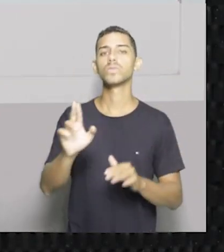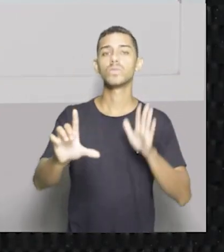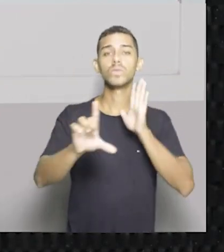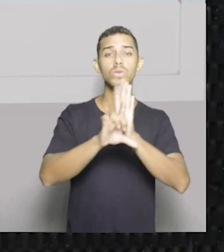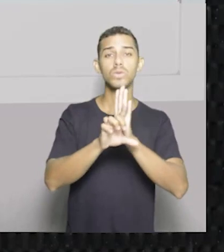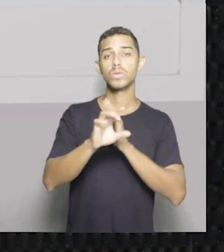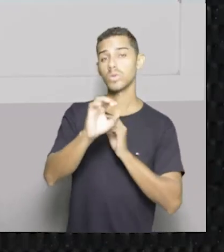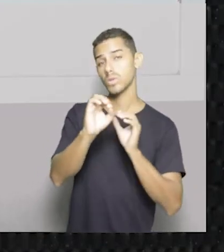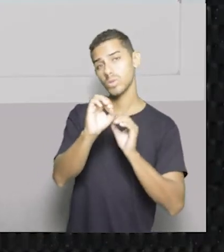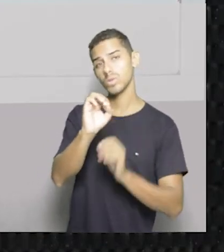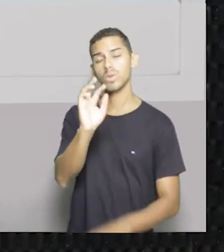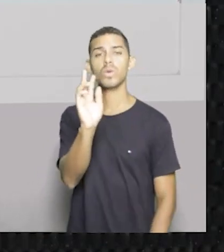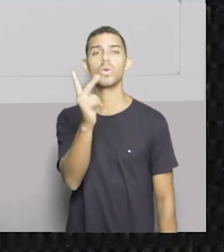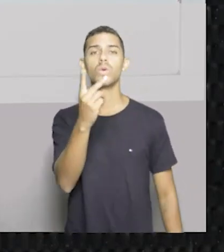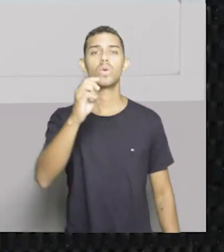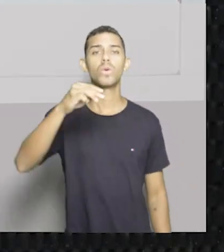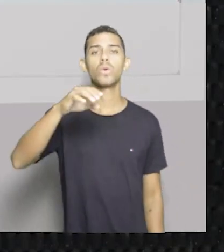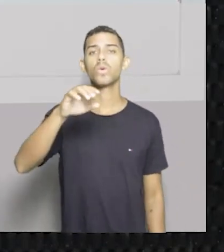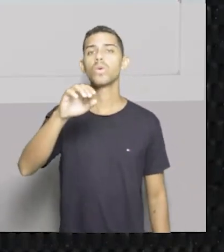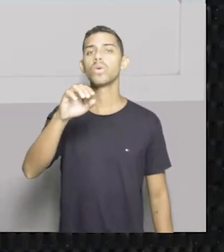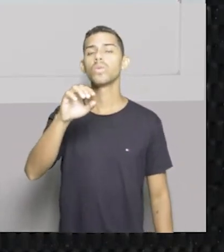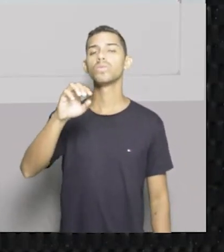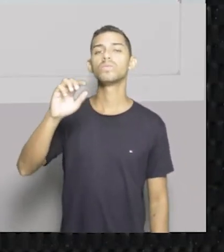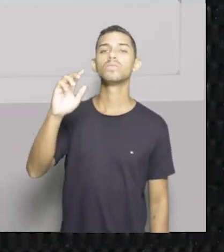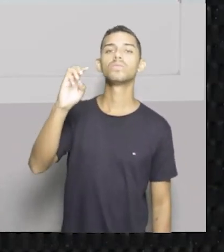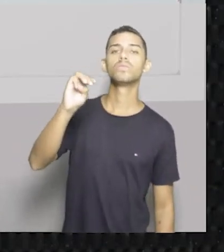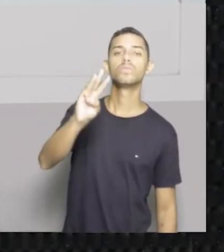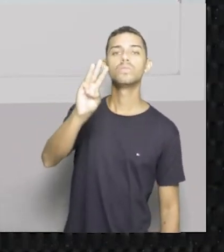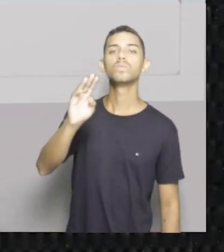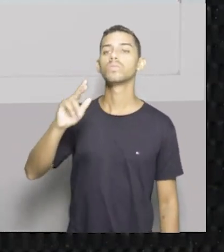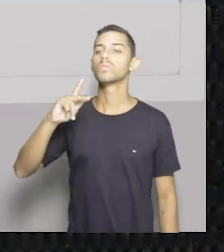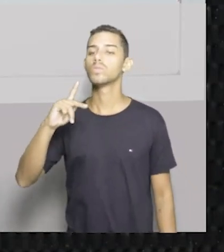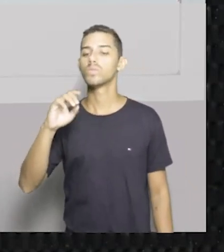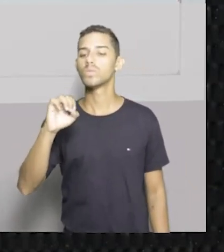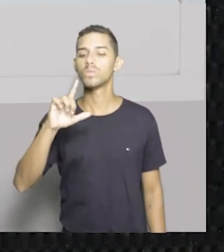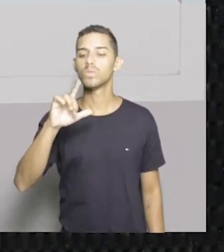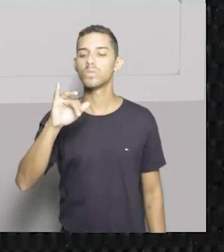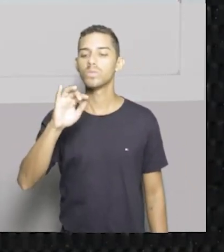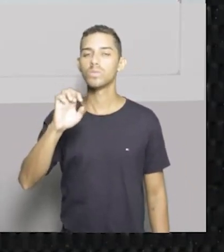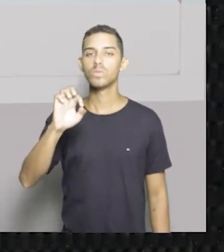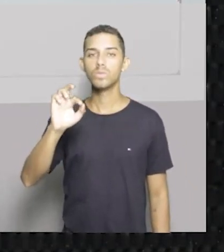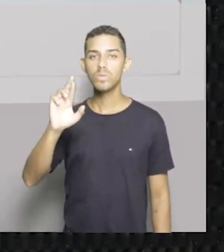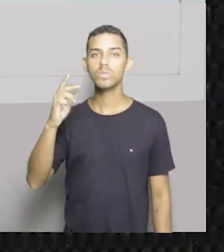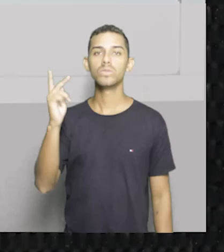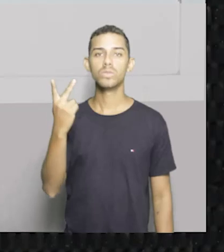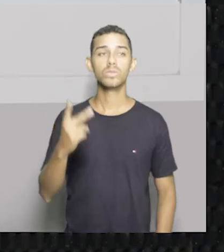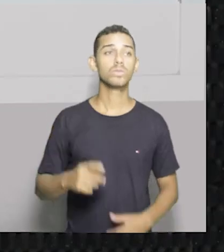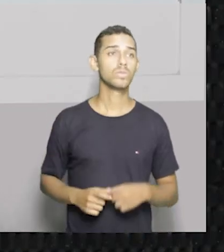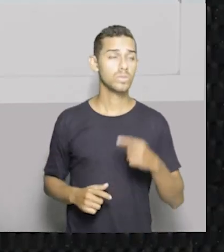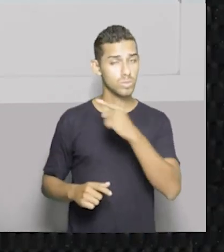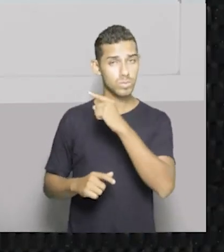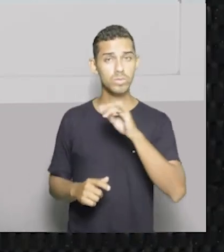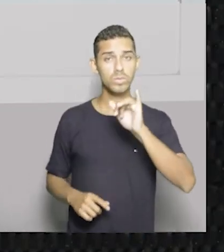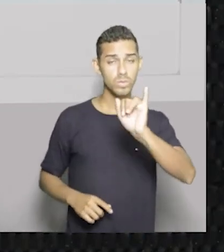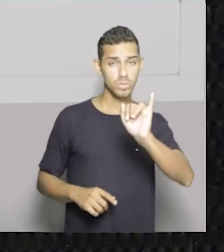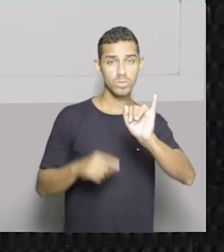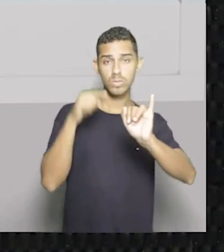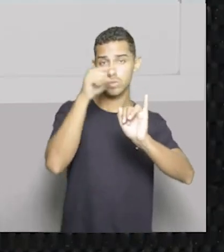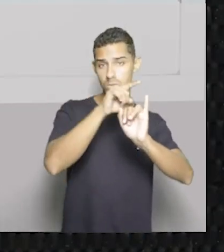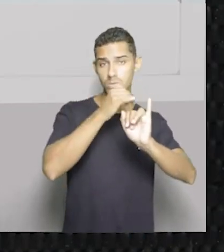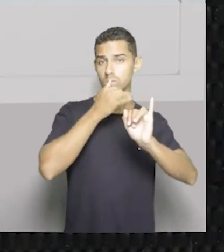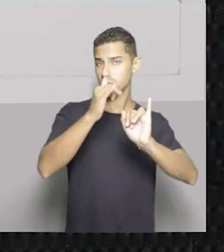de Ohm-Polier, tá? Que é assim, ó, a corrente em um circuito